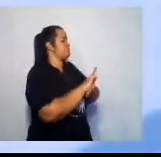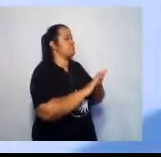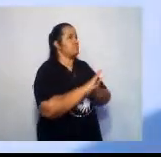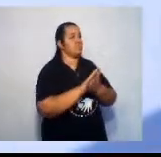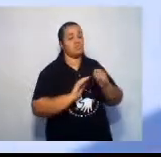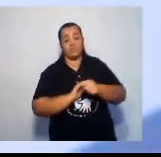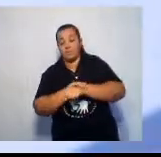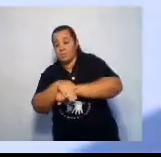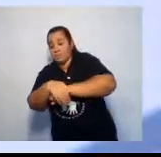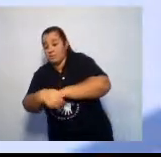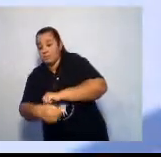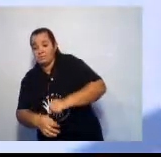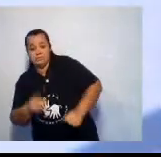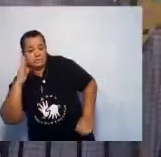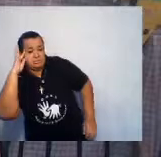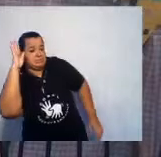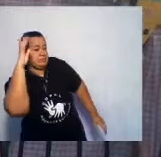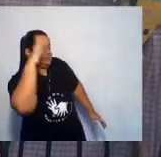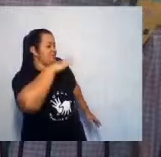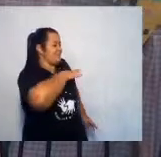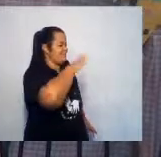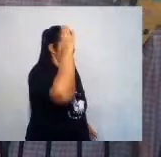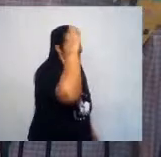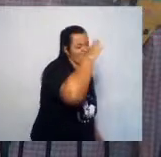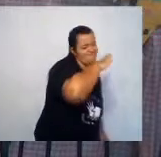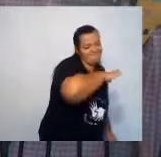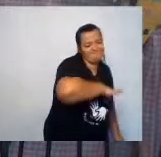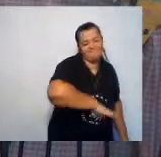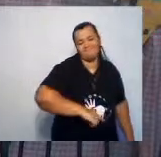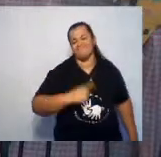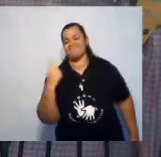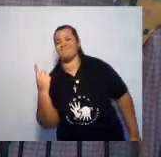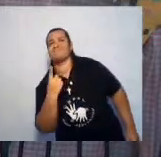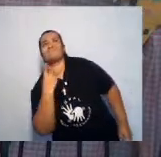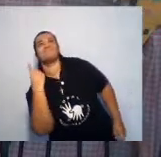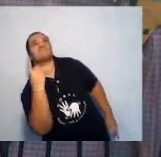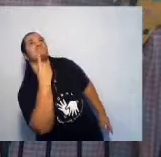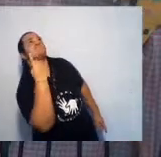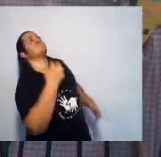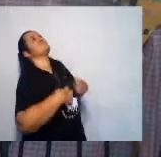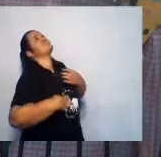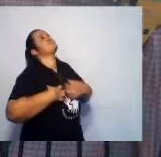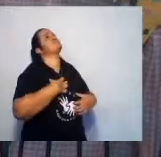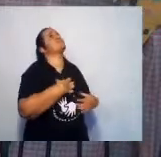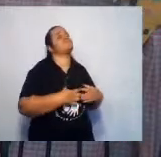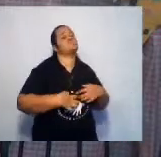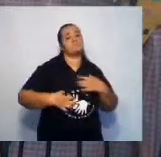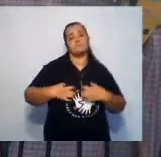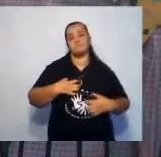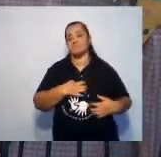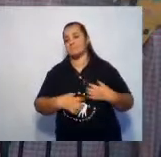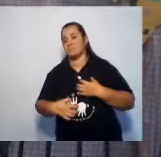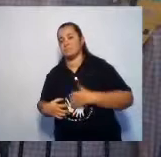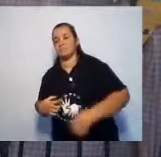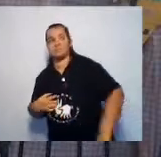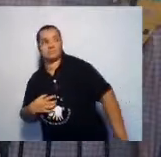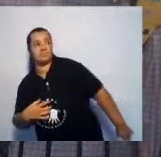mas a noite é pesadelo em sua cama, solidão na madrugada.